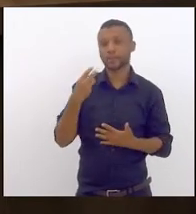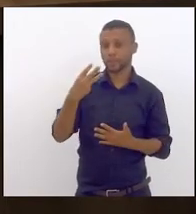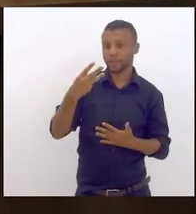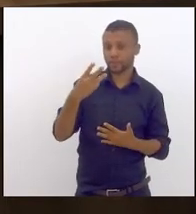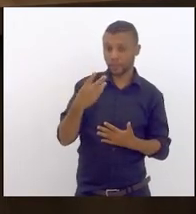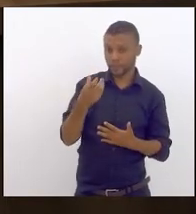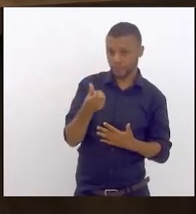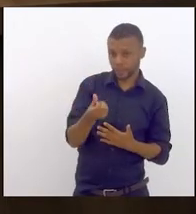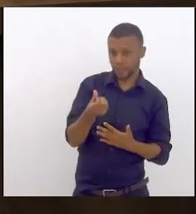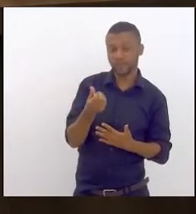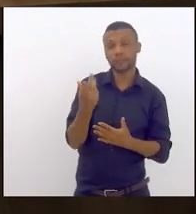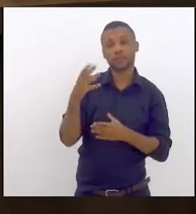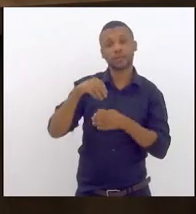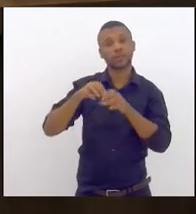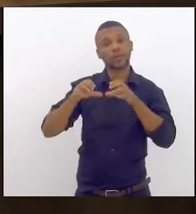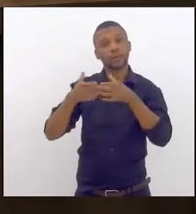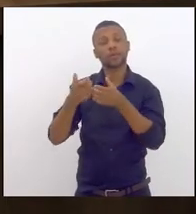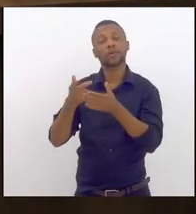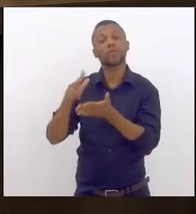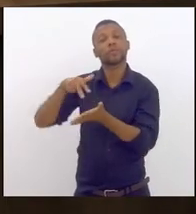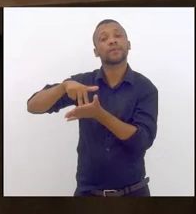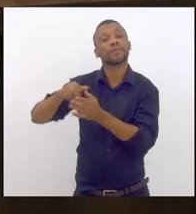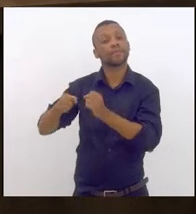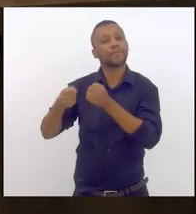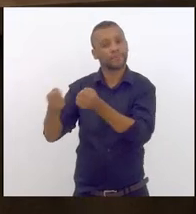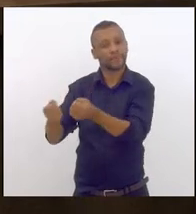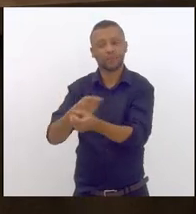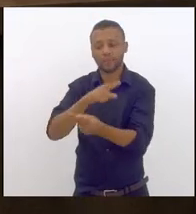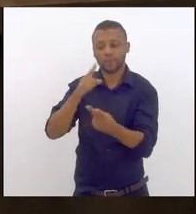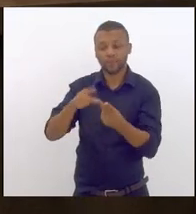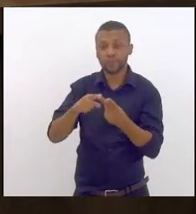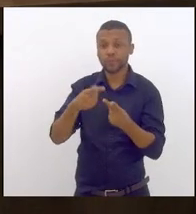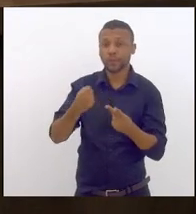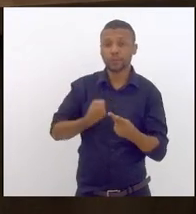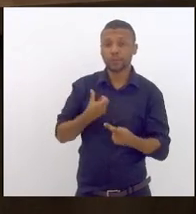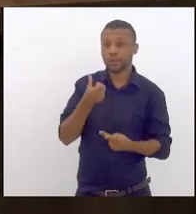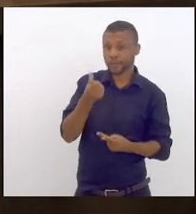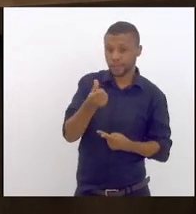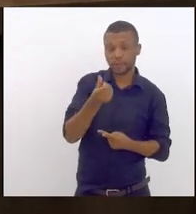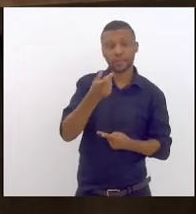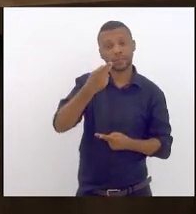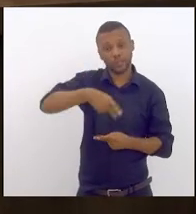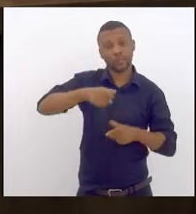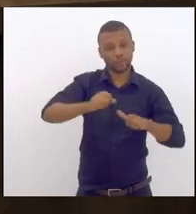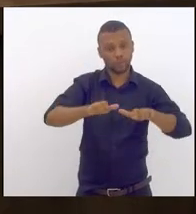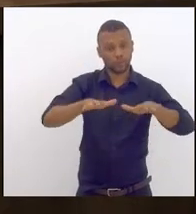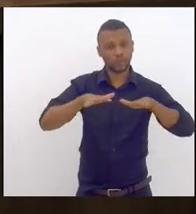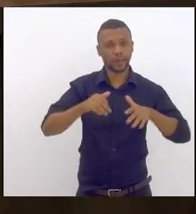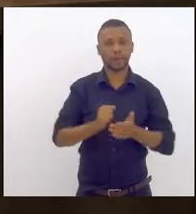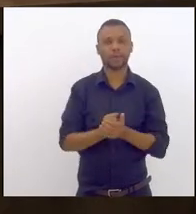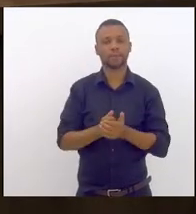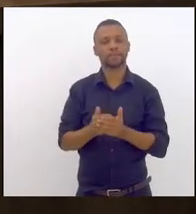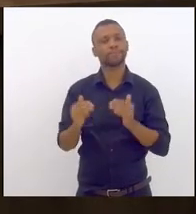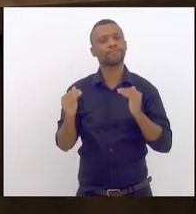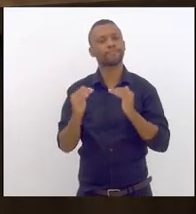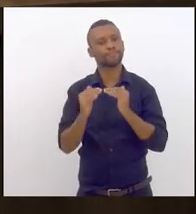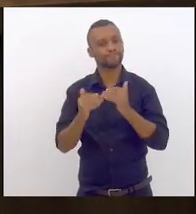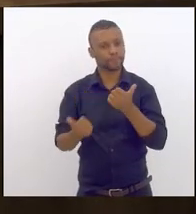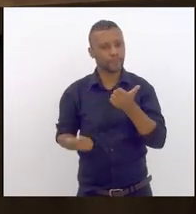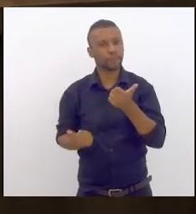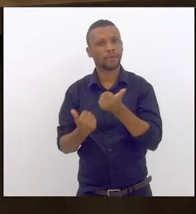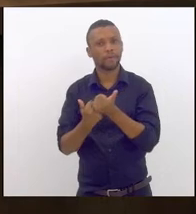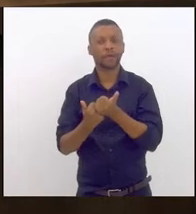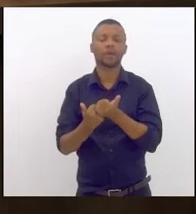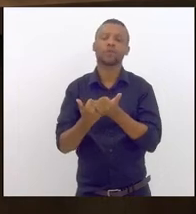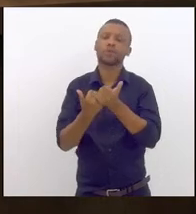6 da Comissão de Defesa Civil e número 6 de plenário. Favorável com subemenda à emenda